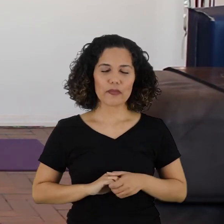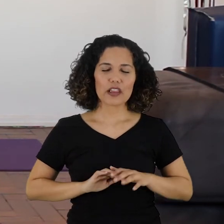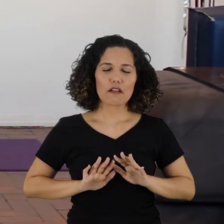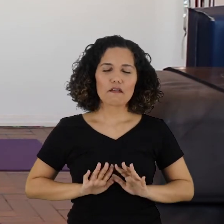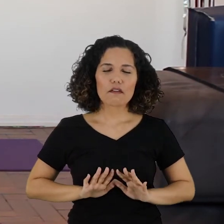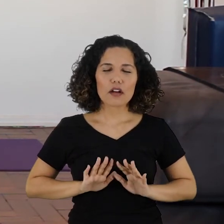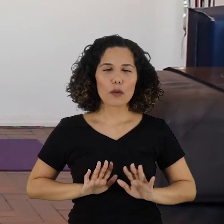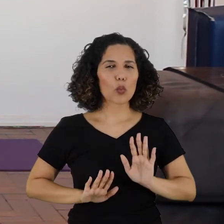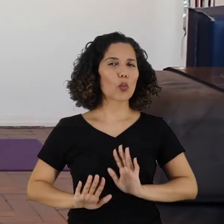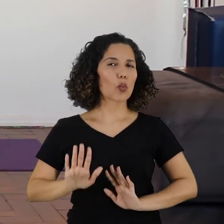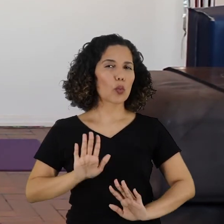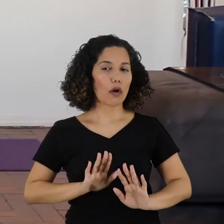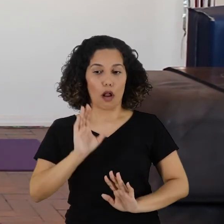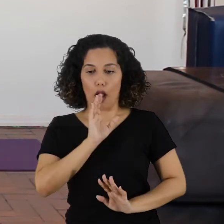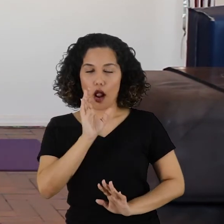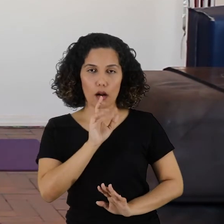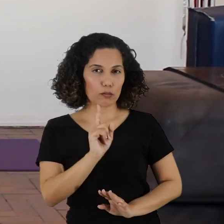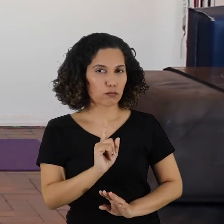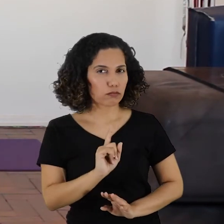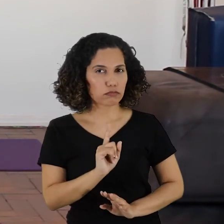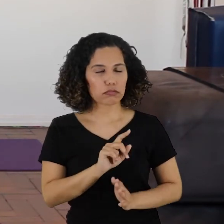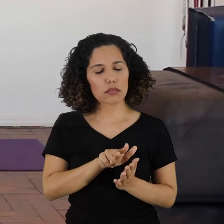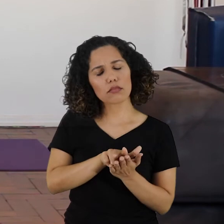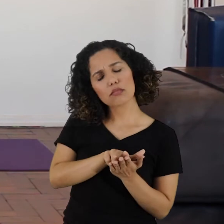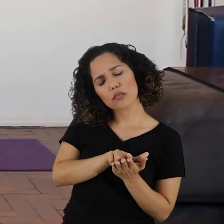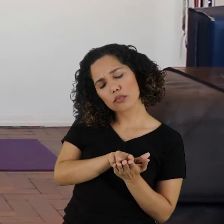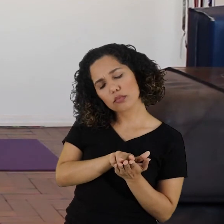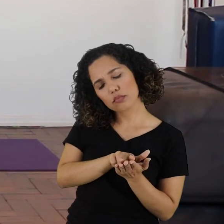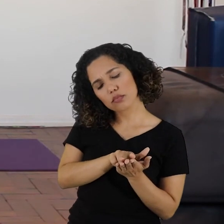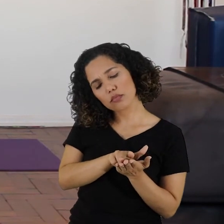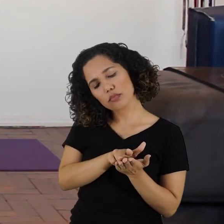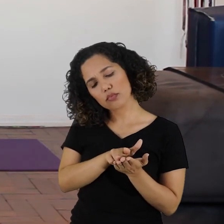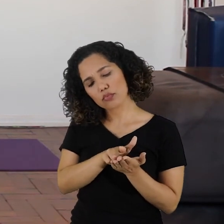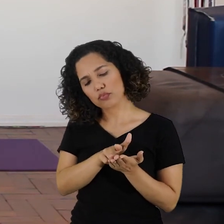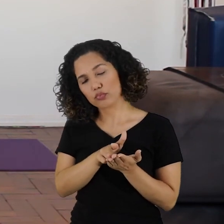E devagar, com cuidado, sem pressa, começa a virar de lado.